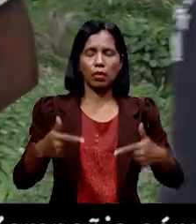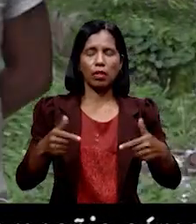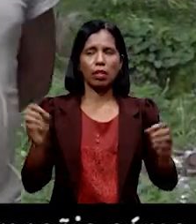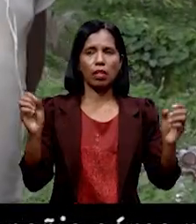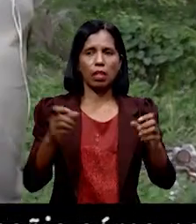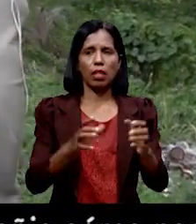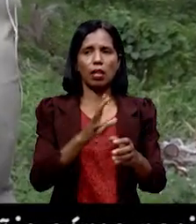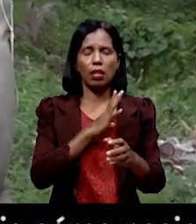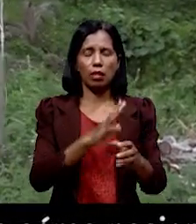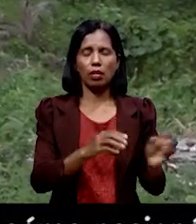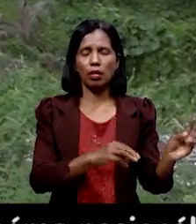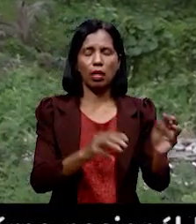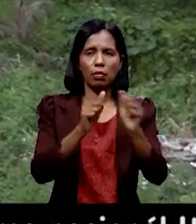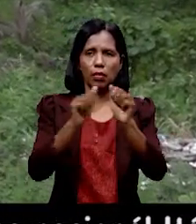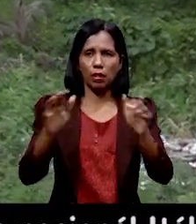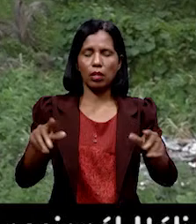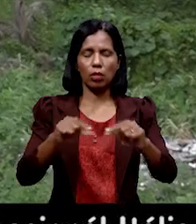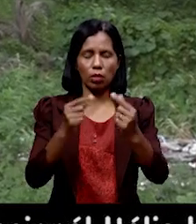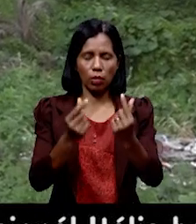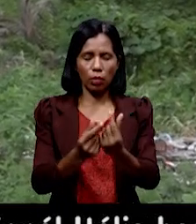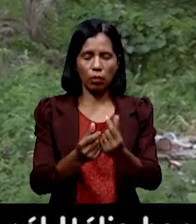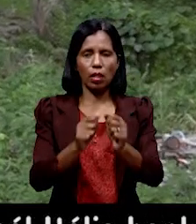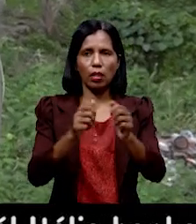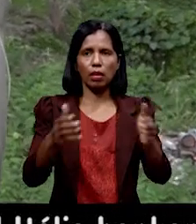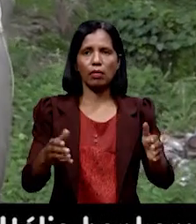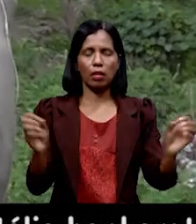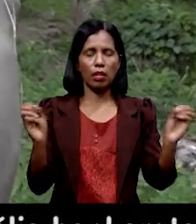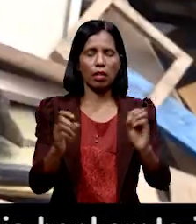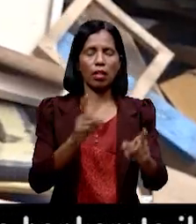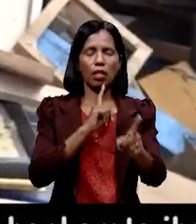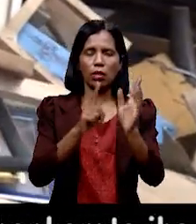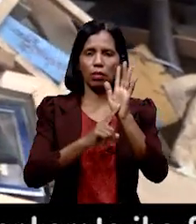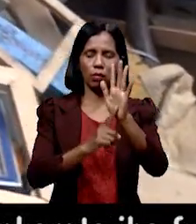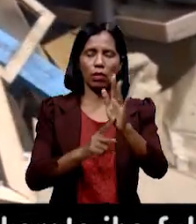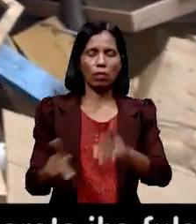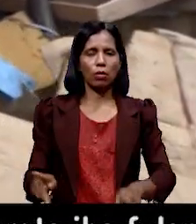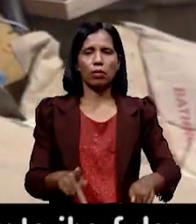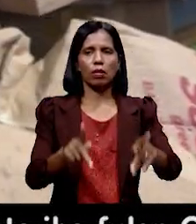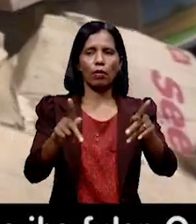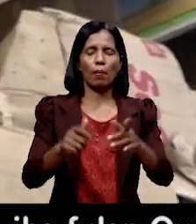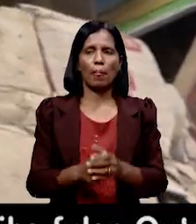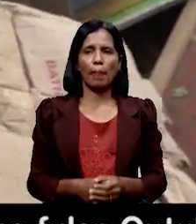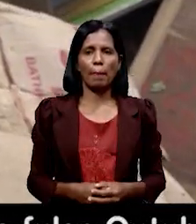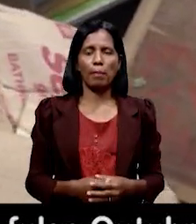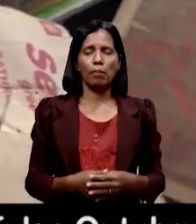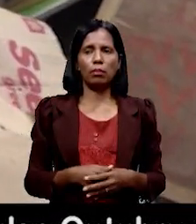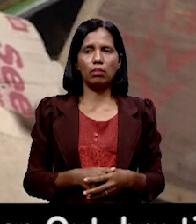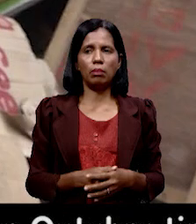kata despejo administrativo baga Grupo Arte Moris, la sai polêmica repubblico. Antes que denemos,